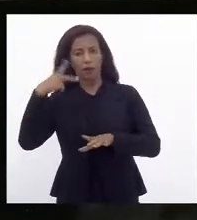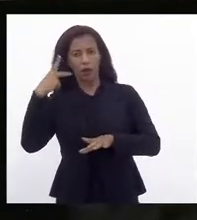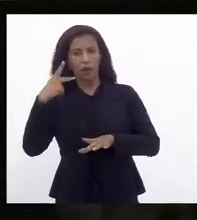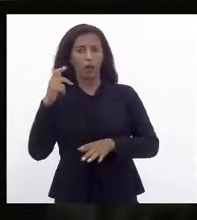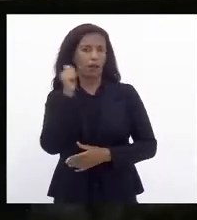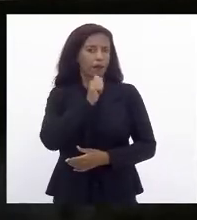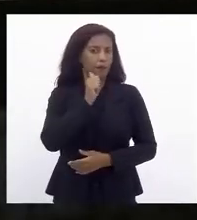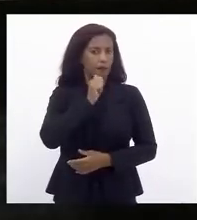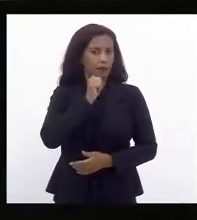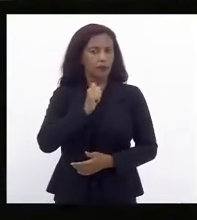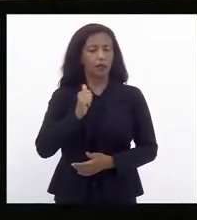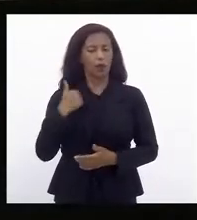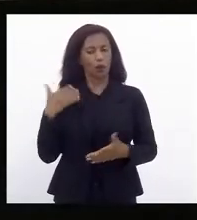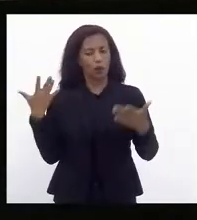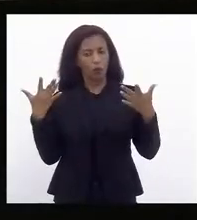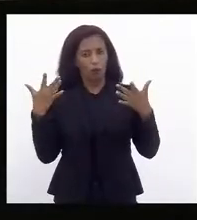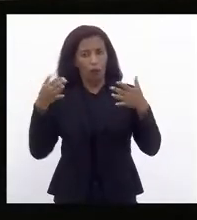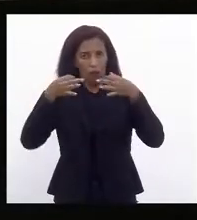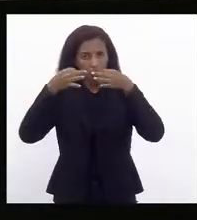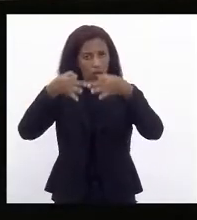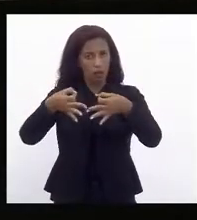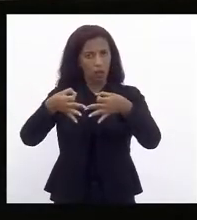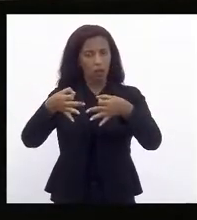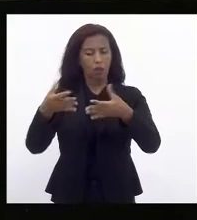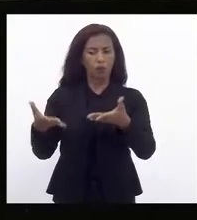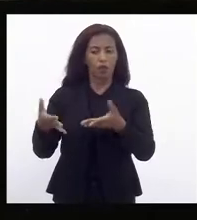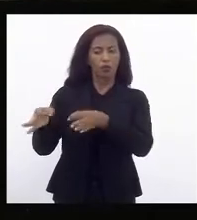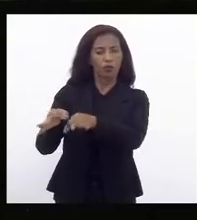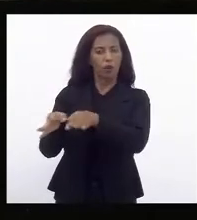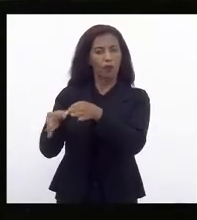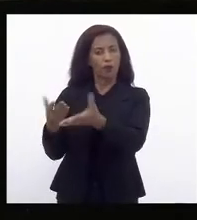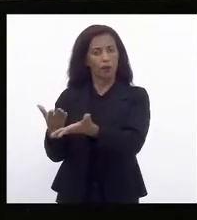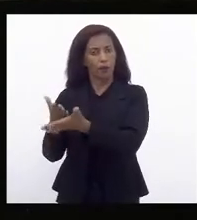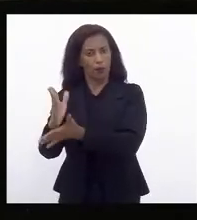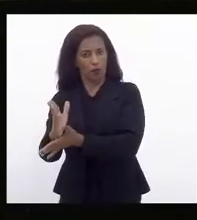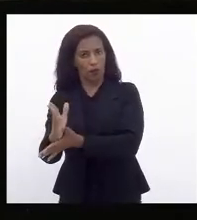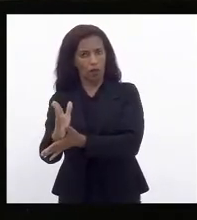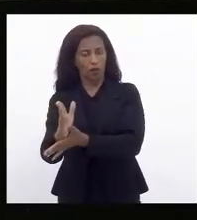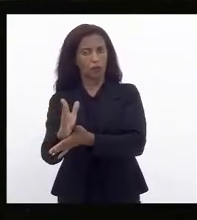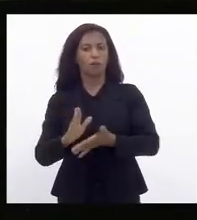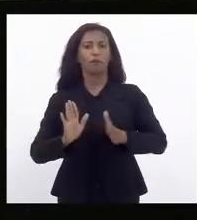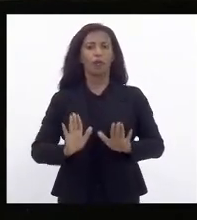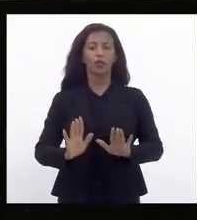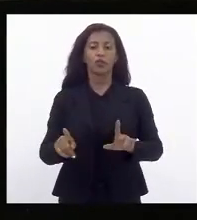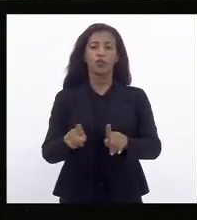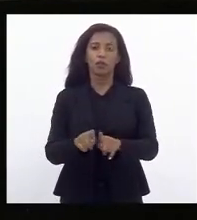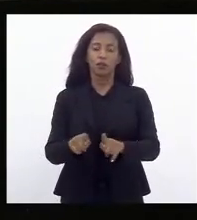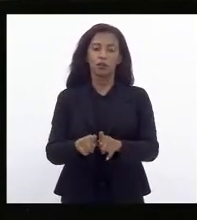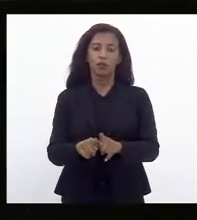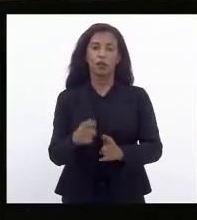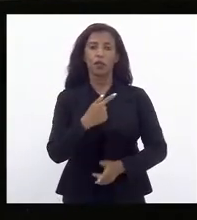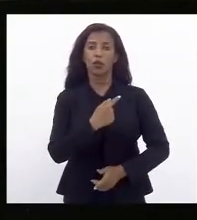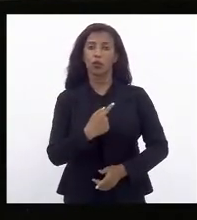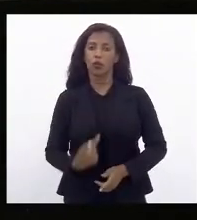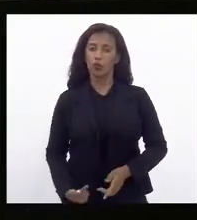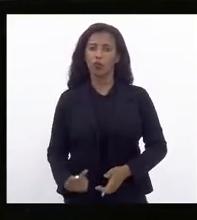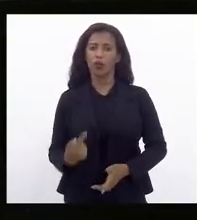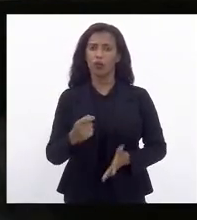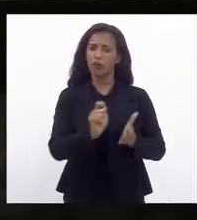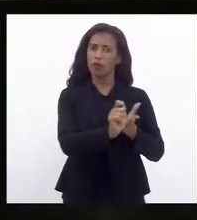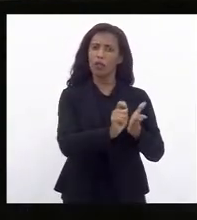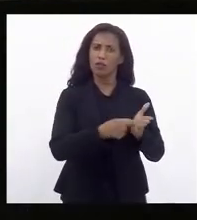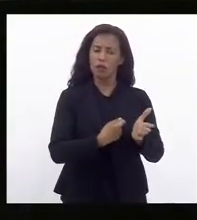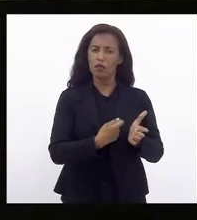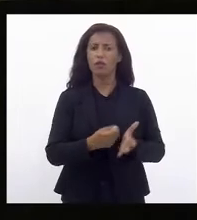feminina, nós estamos aqui atentas para que não só o projeto seja aprovado, deputada Marta Rocha, mas também que o governador venha